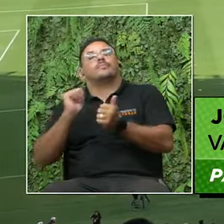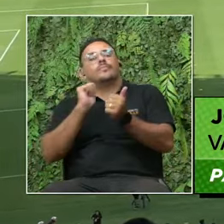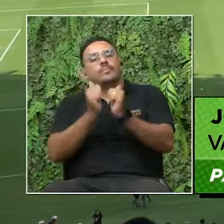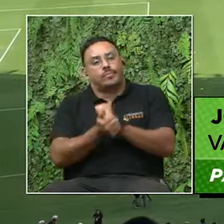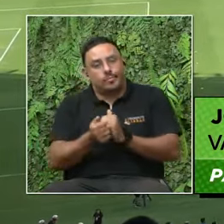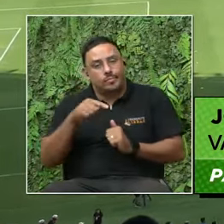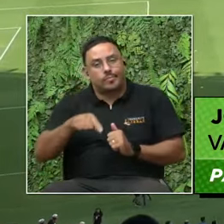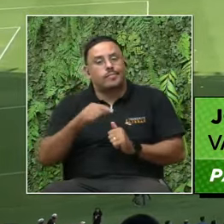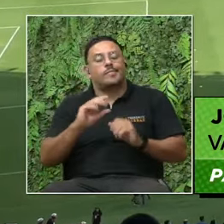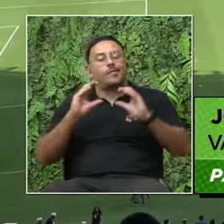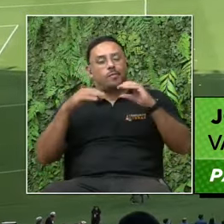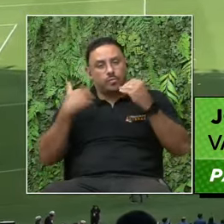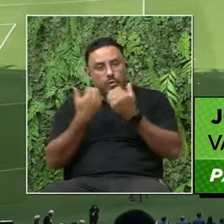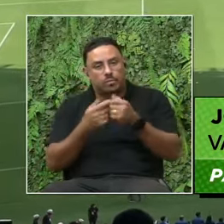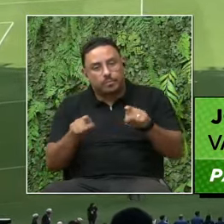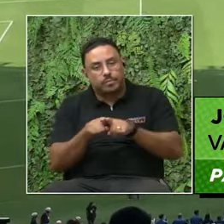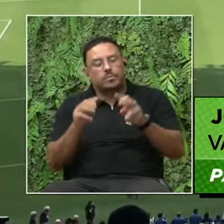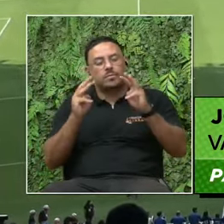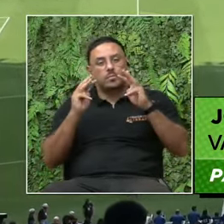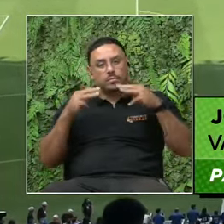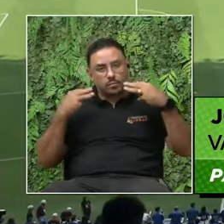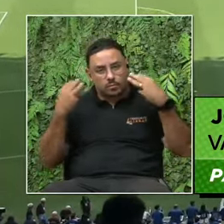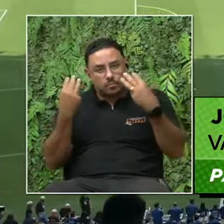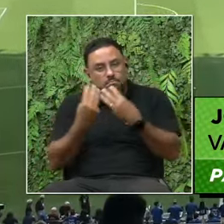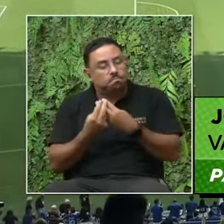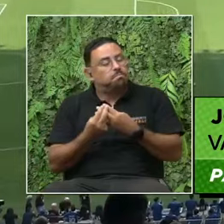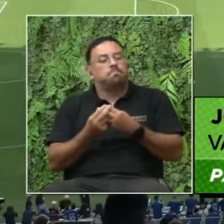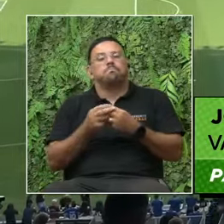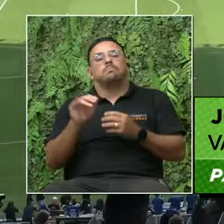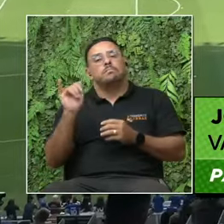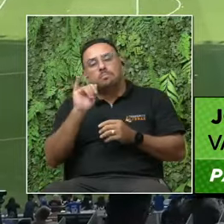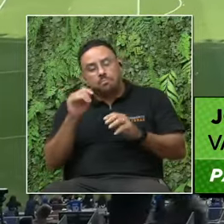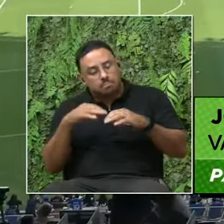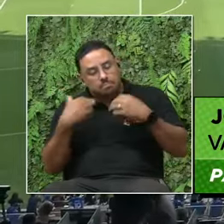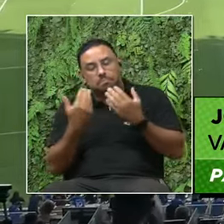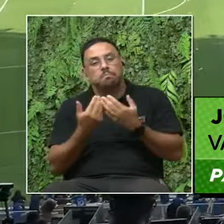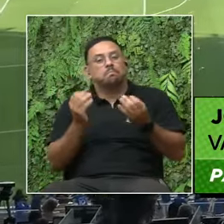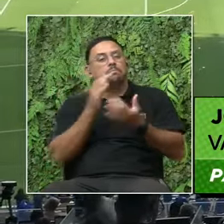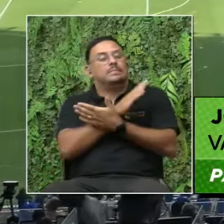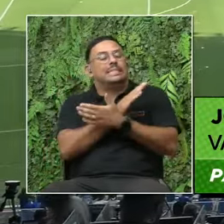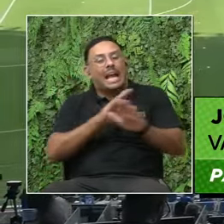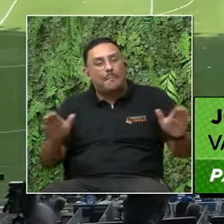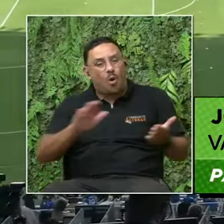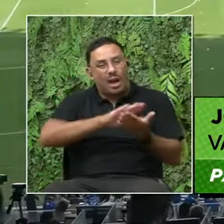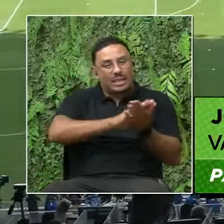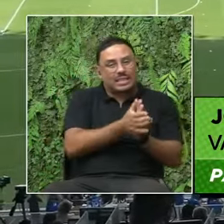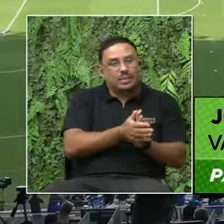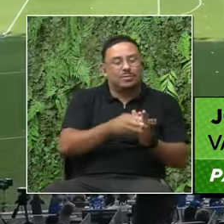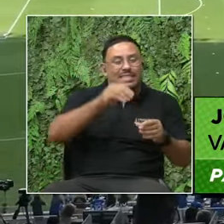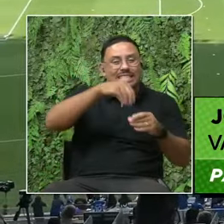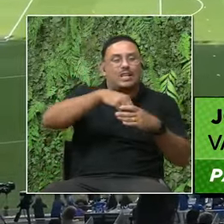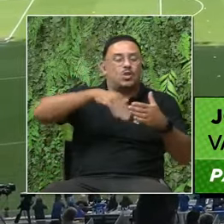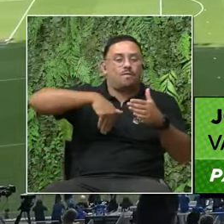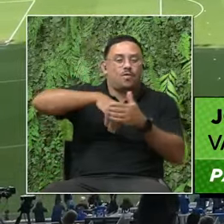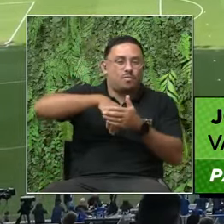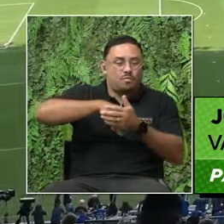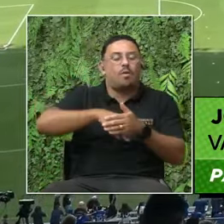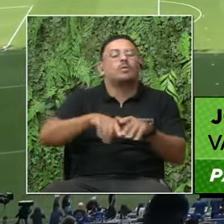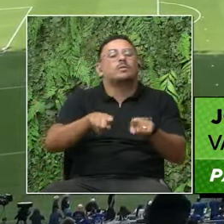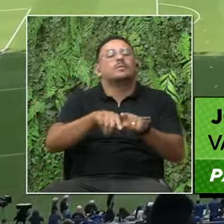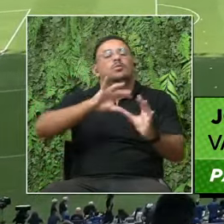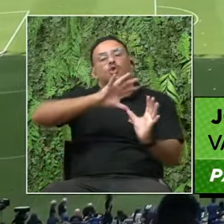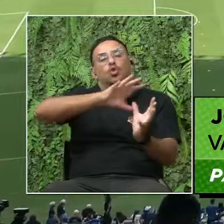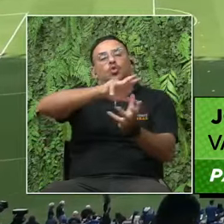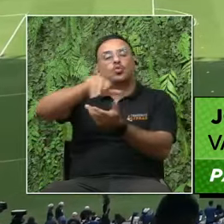no Mineirão certamente também na arena MRV Independência E por aí vai chega de racismo no futebol e no mundo né chega já